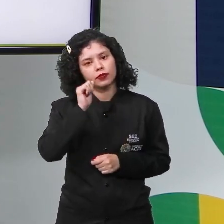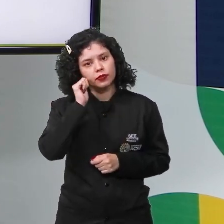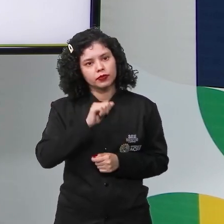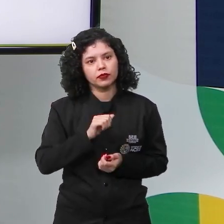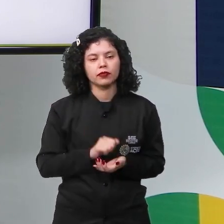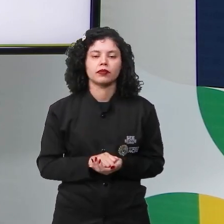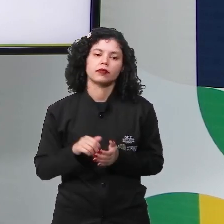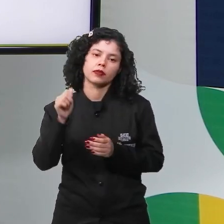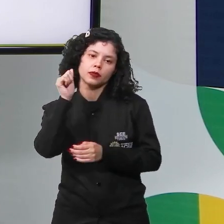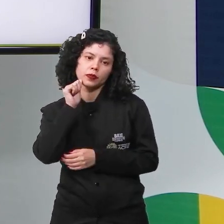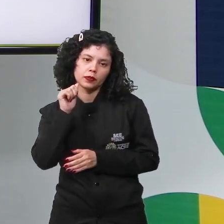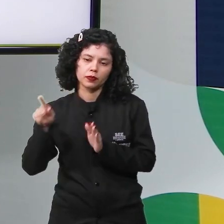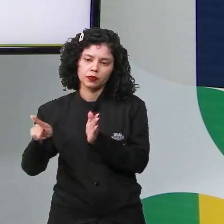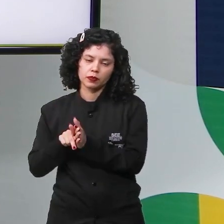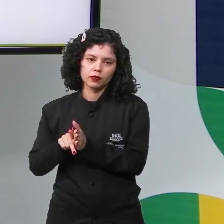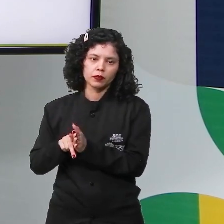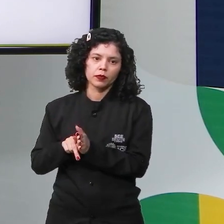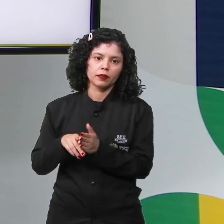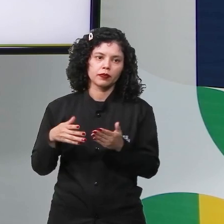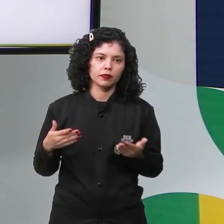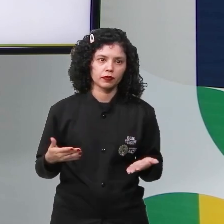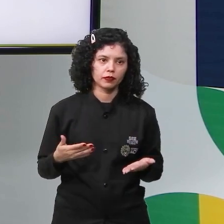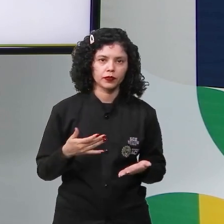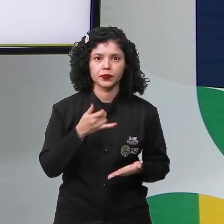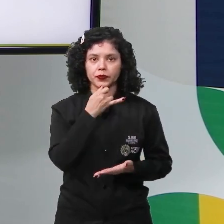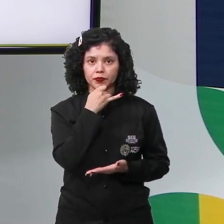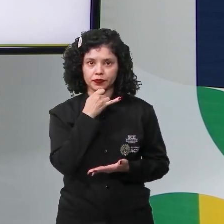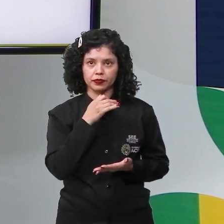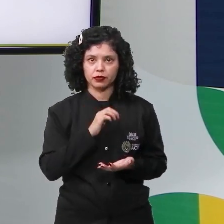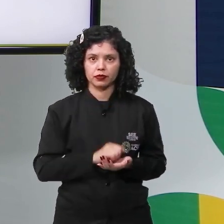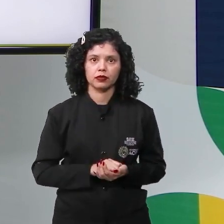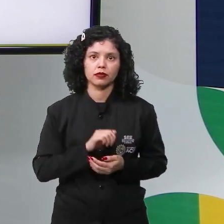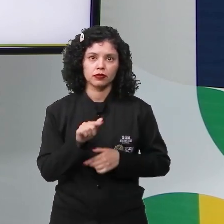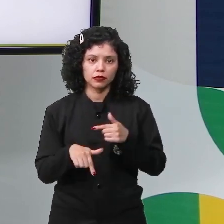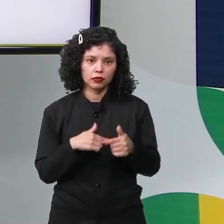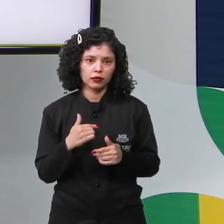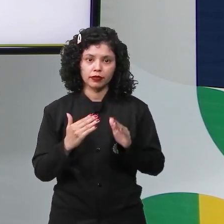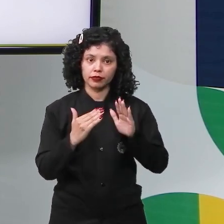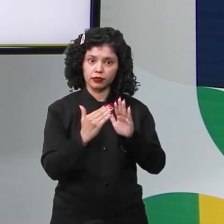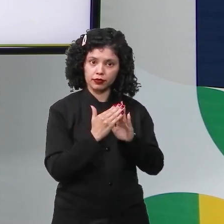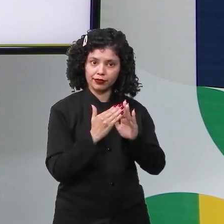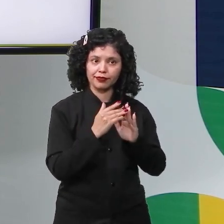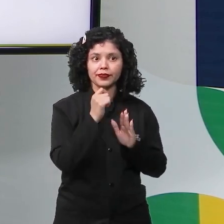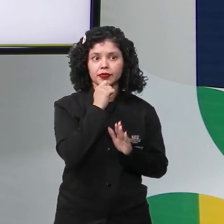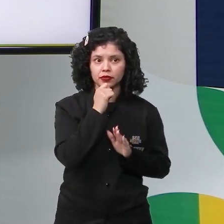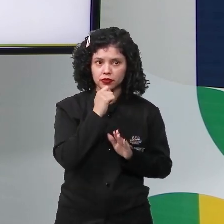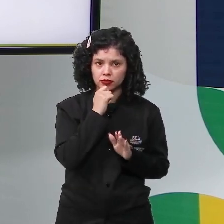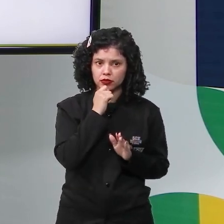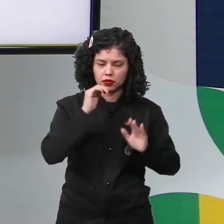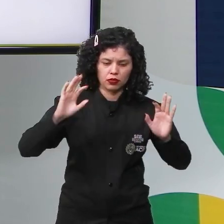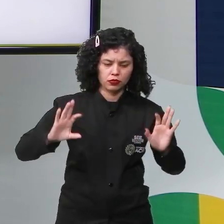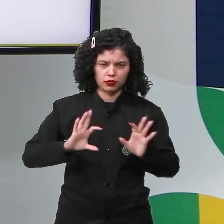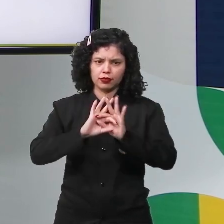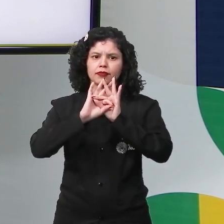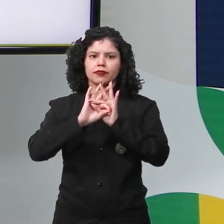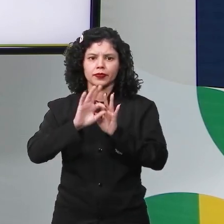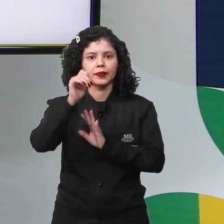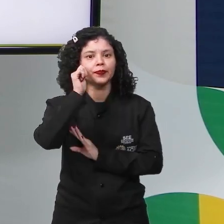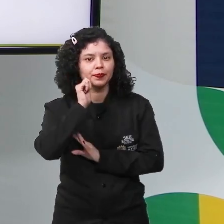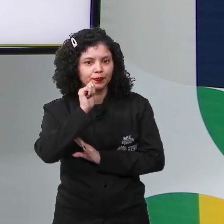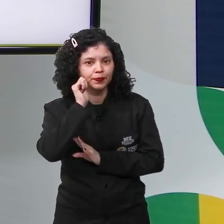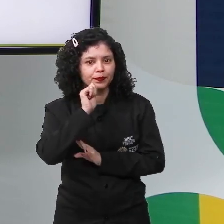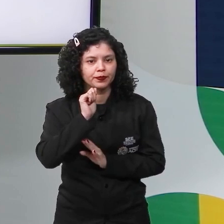são tarefas eminentemente femininas, como, por exemplo, o trabalho doméstico ainda é muito associado à